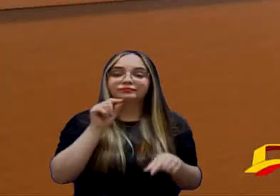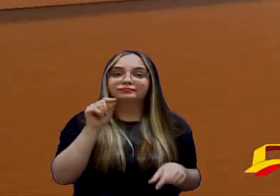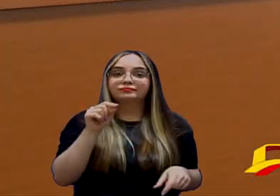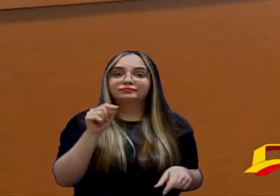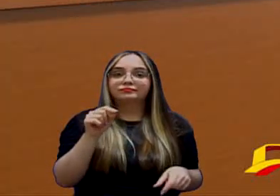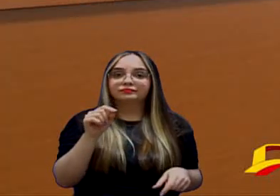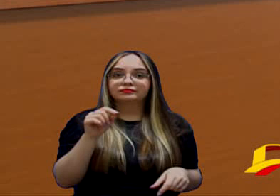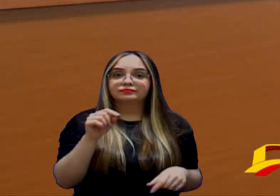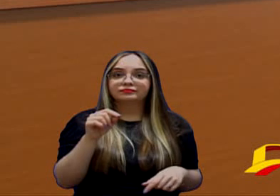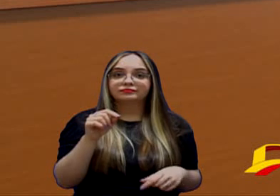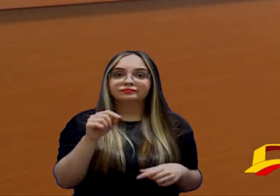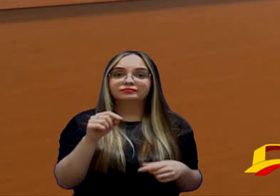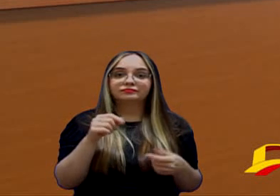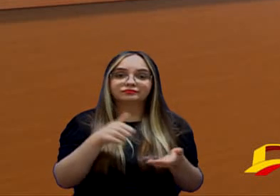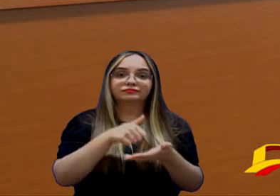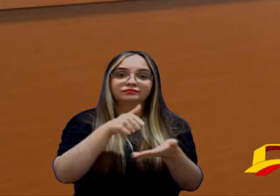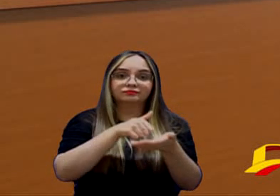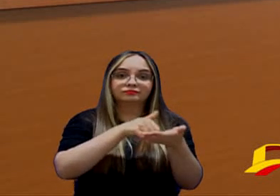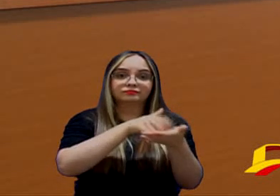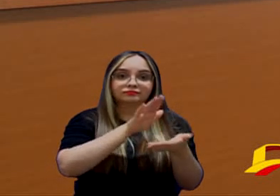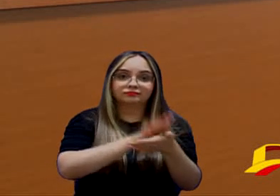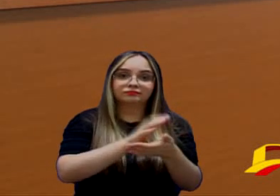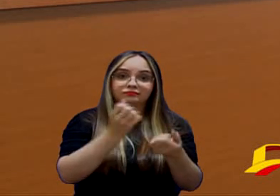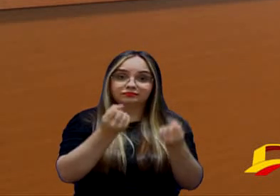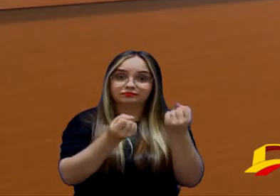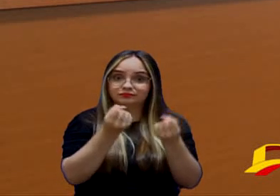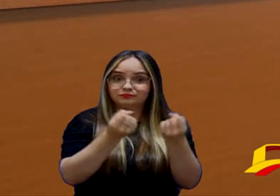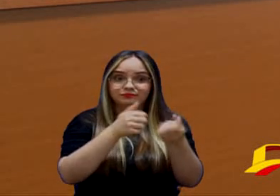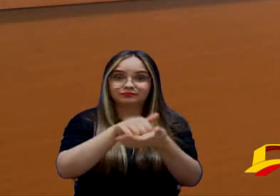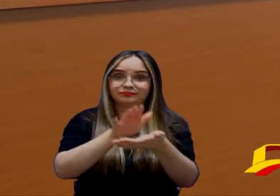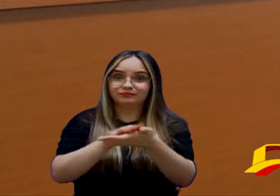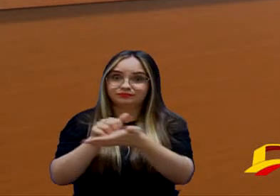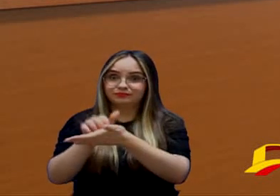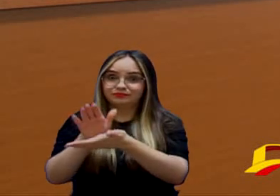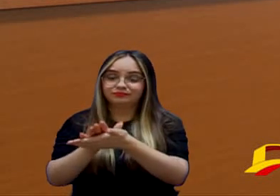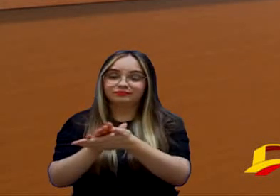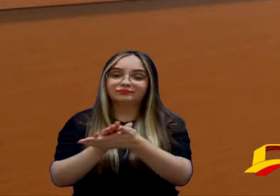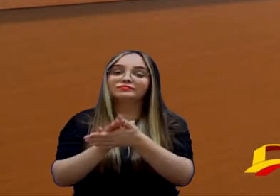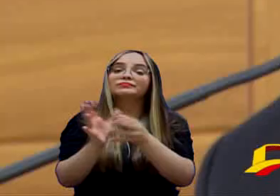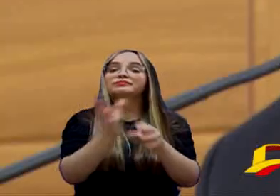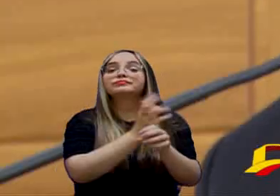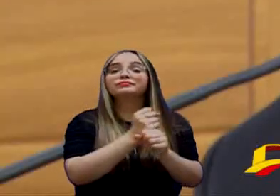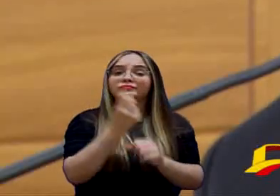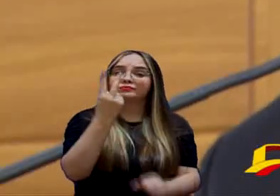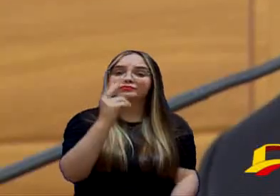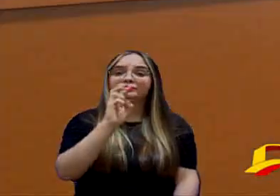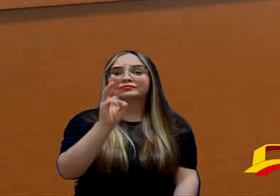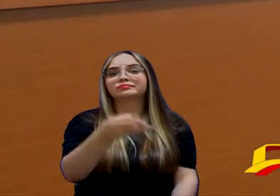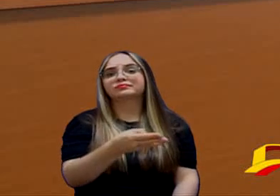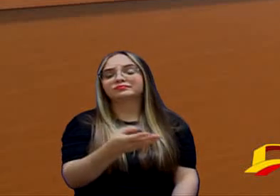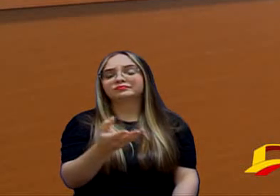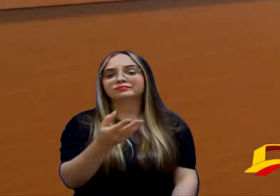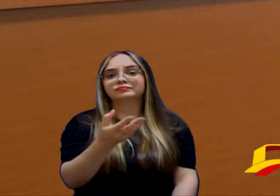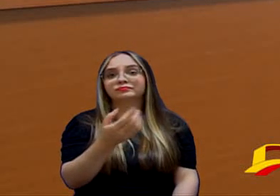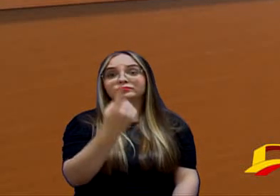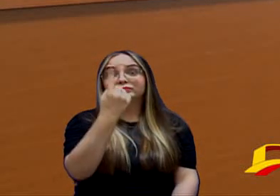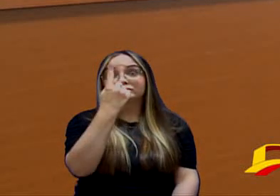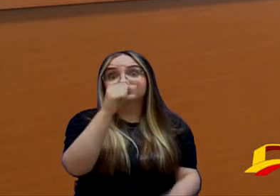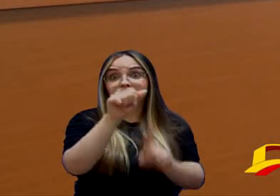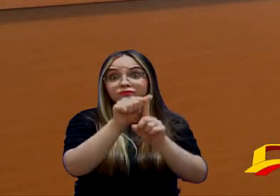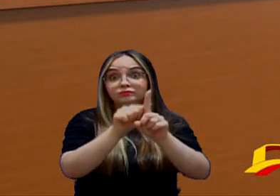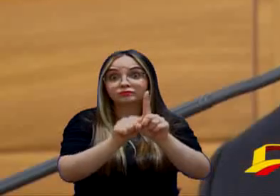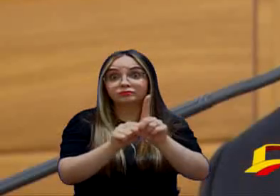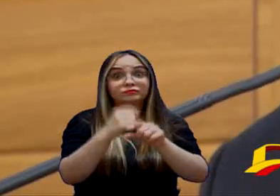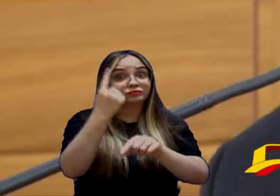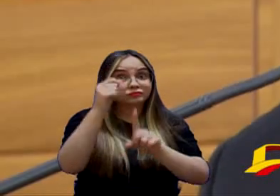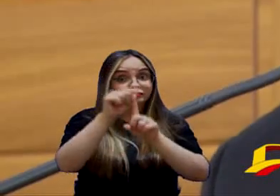de arrecadação de multas as coisas aí mais de dois milhões e em tese é para no mês dois